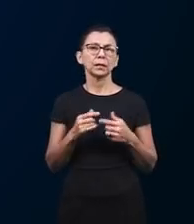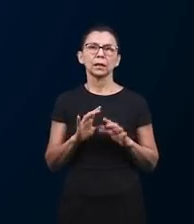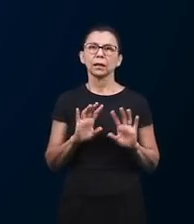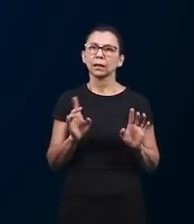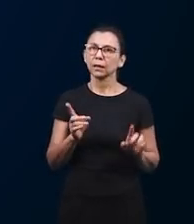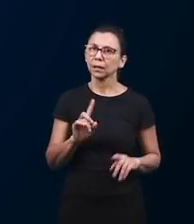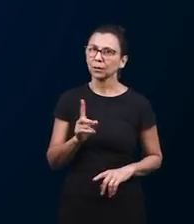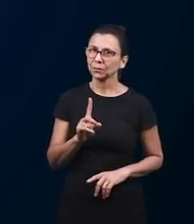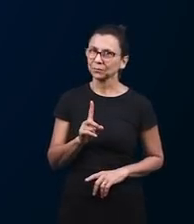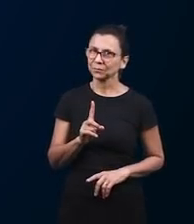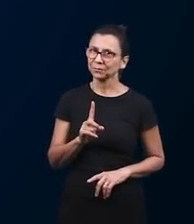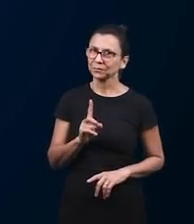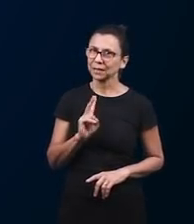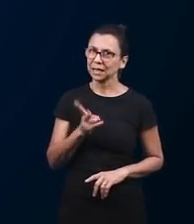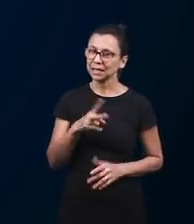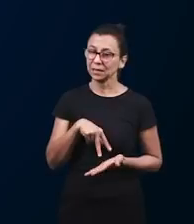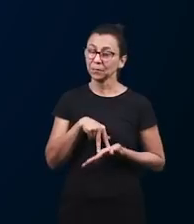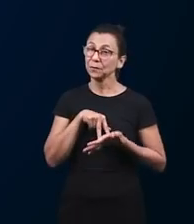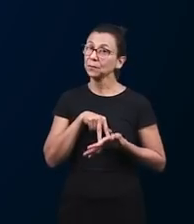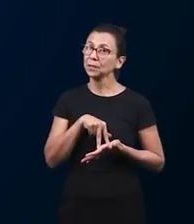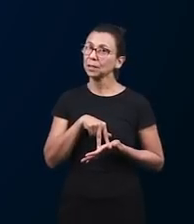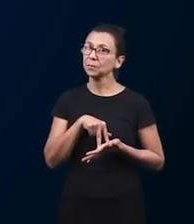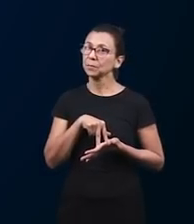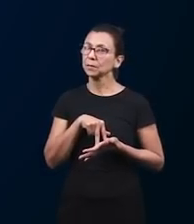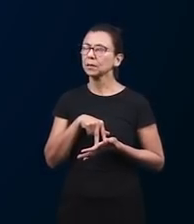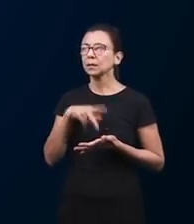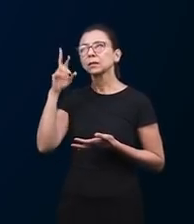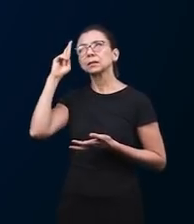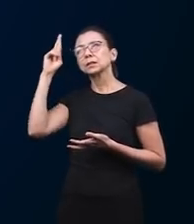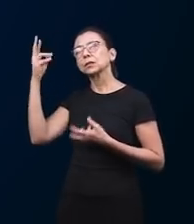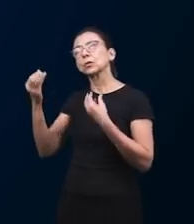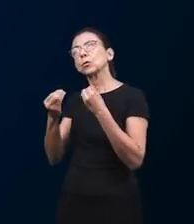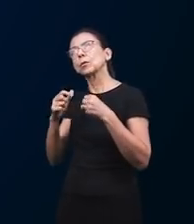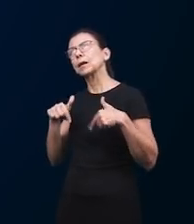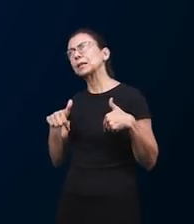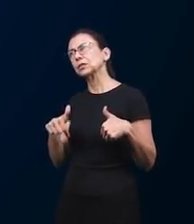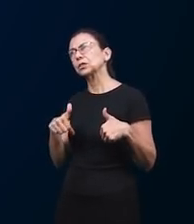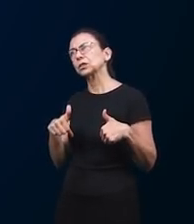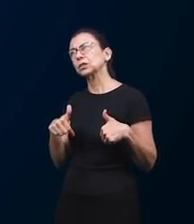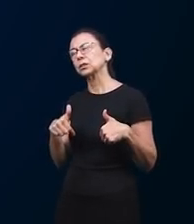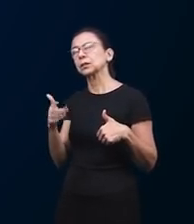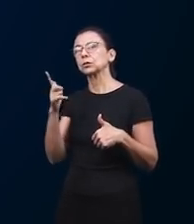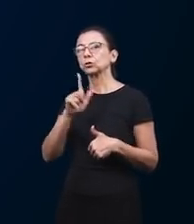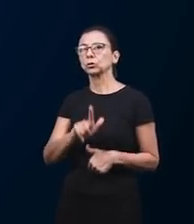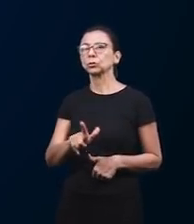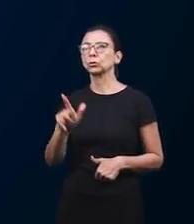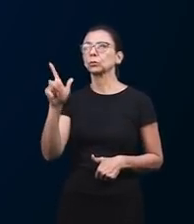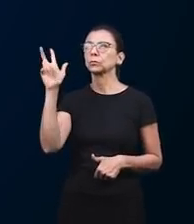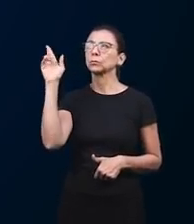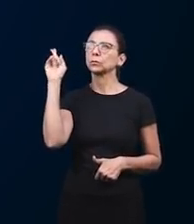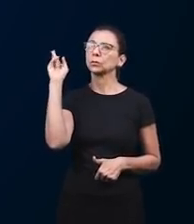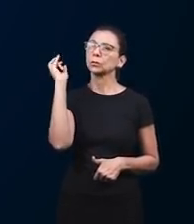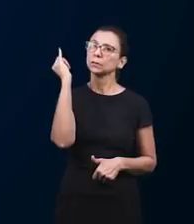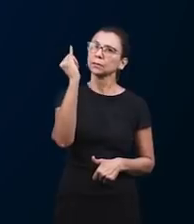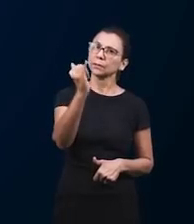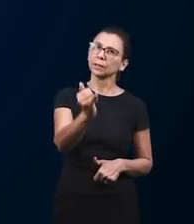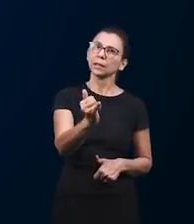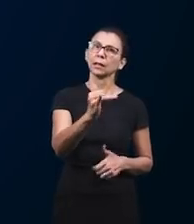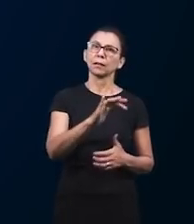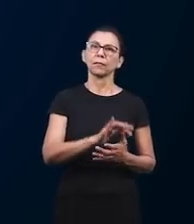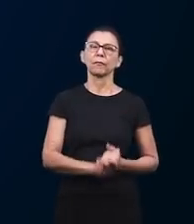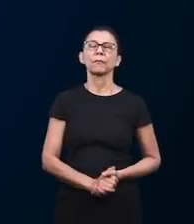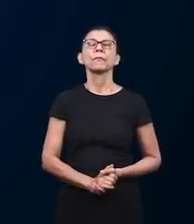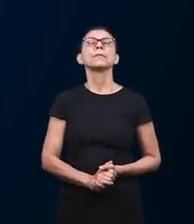orientação daquele que me salvou. Senhor, o que devo fazer? Como devo agir? E ele vai falar comigo novamente. Eu devo ouvir